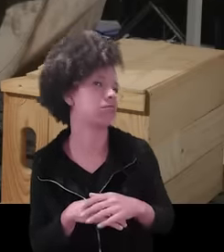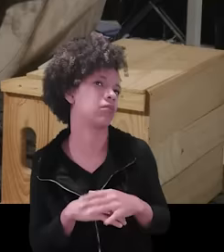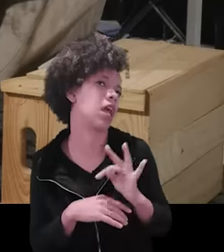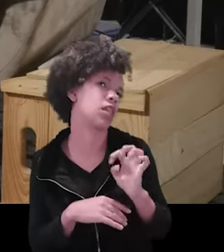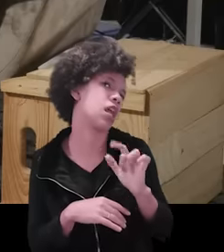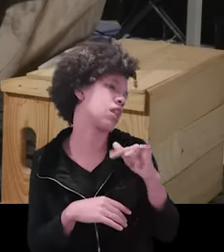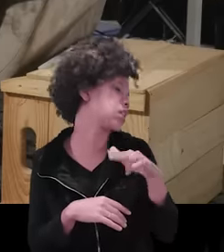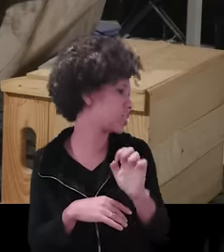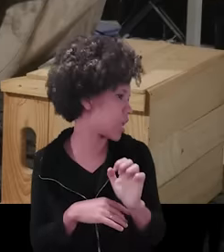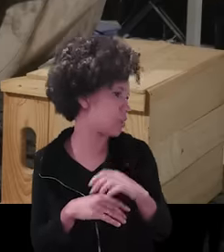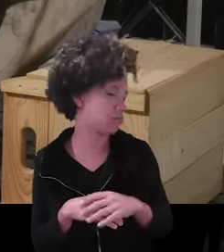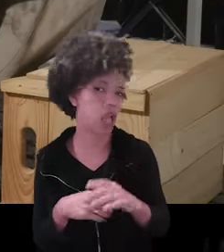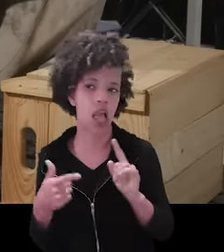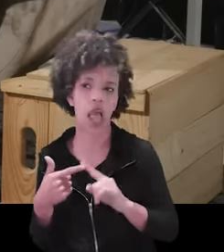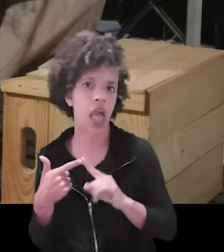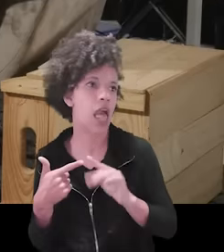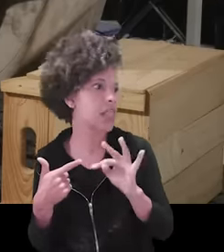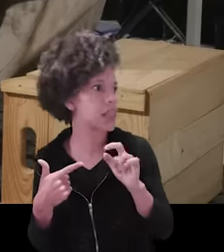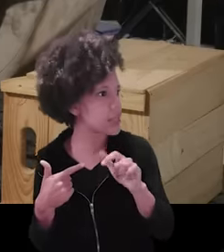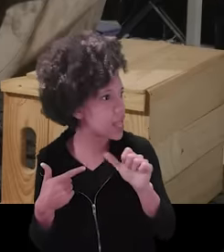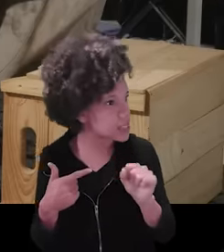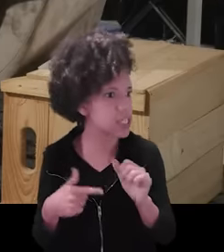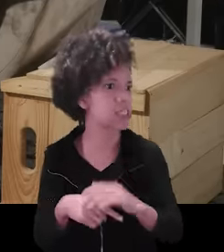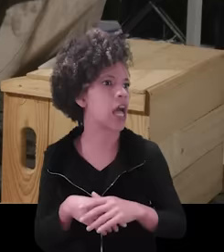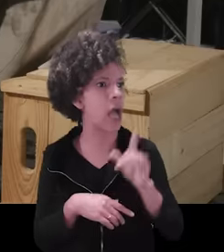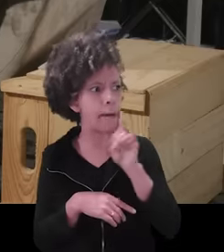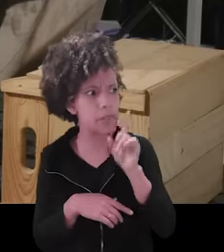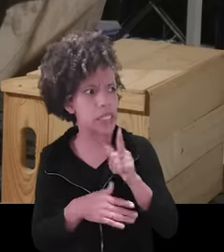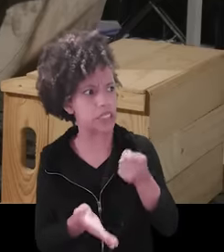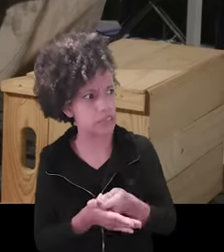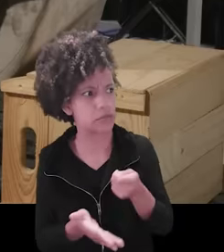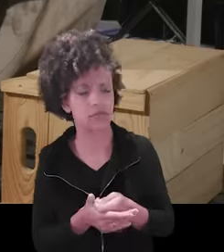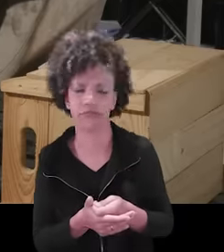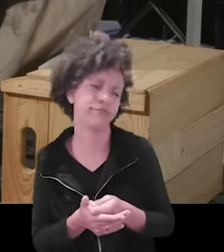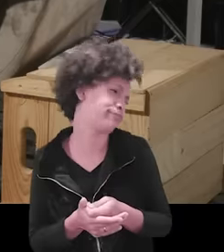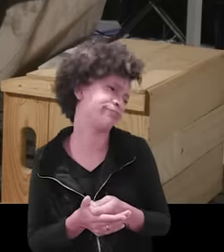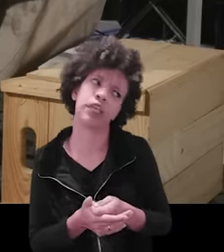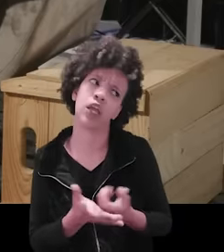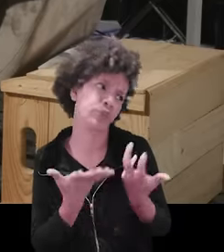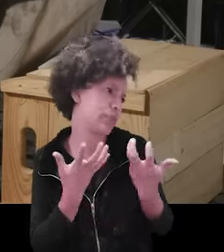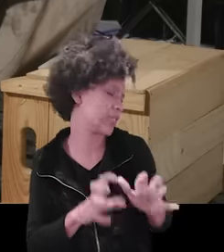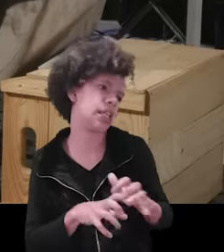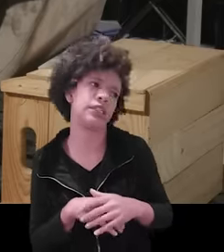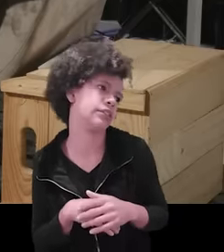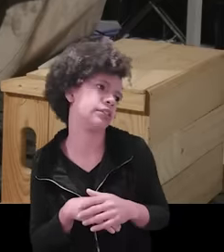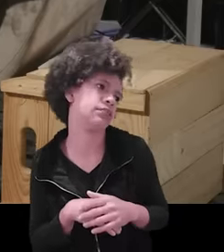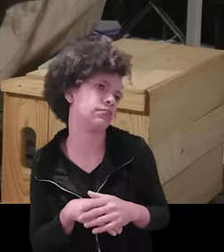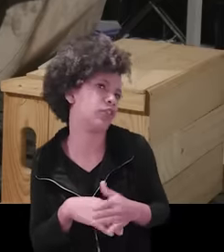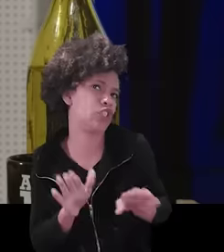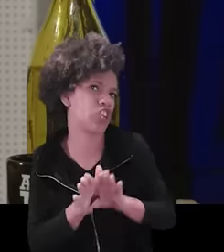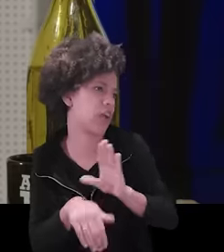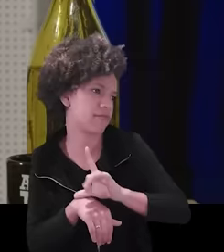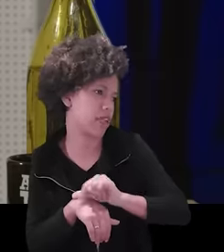Cara eu tenho esse vai para o Texas um lugar onde está aqueles Americanas de leque vai deixar você